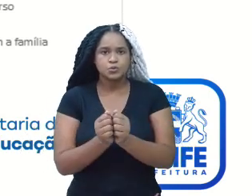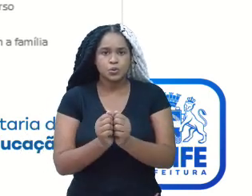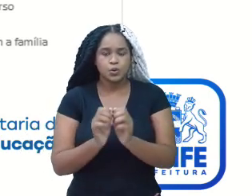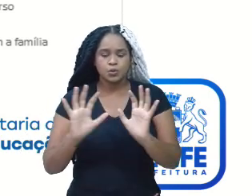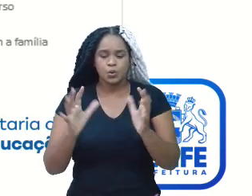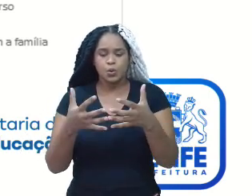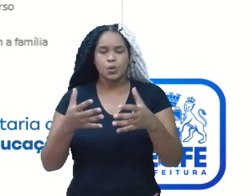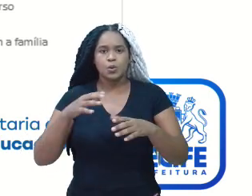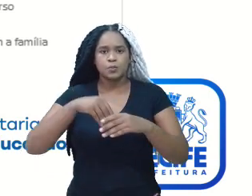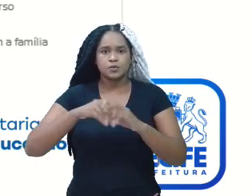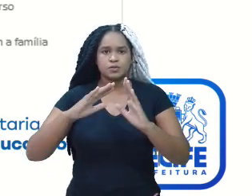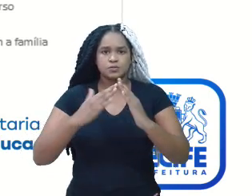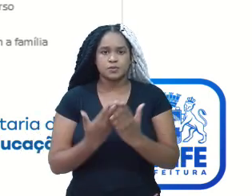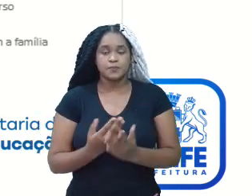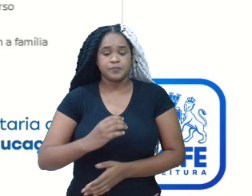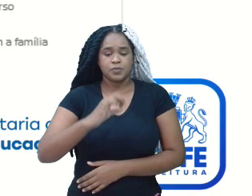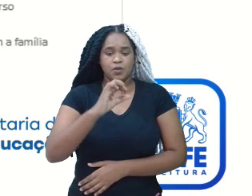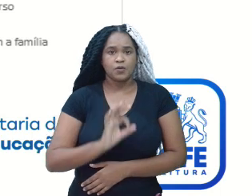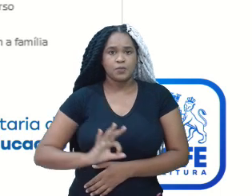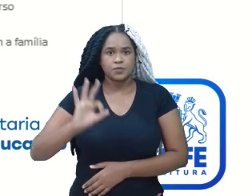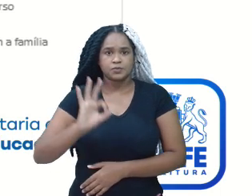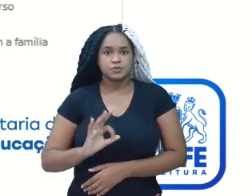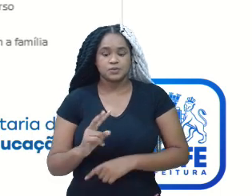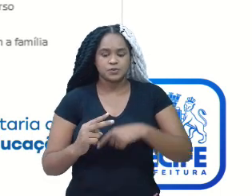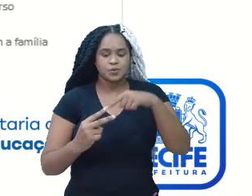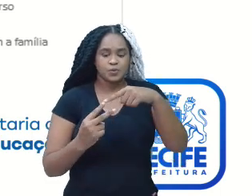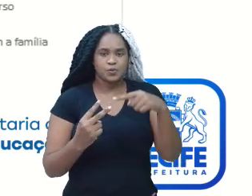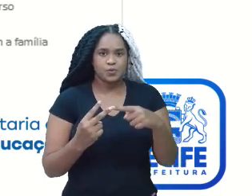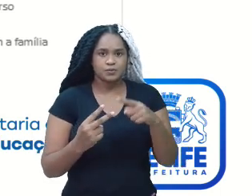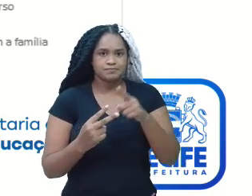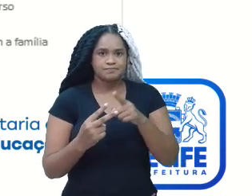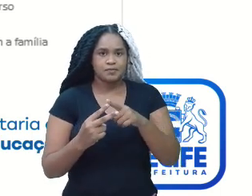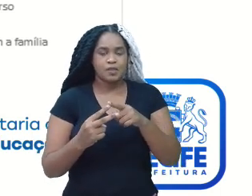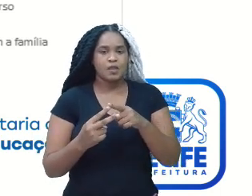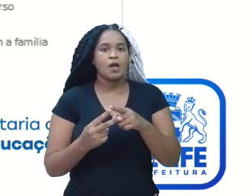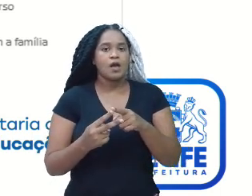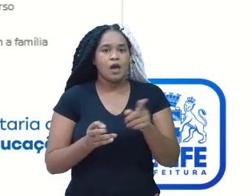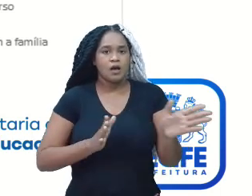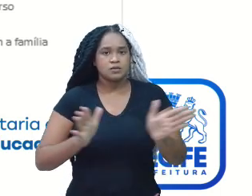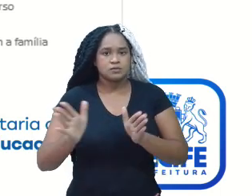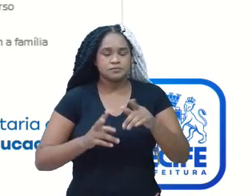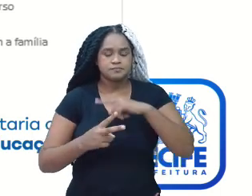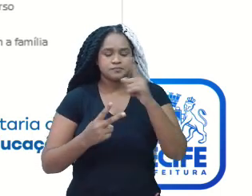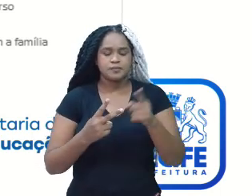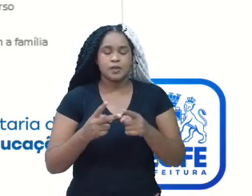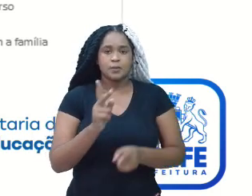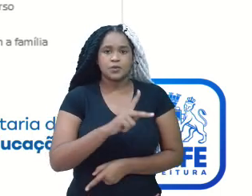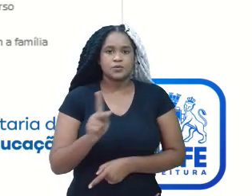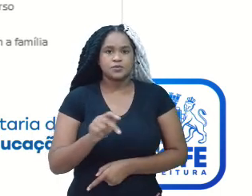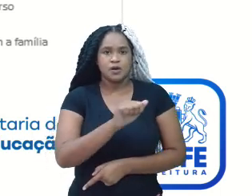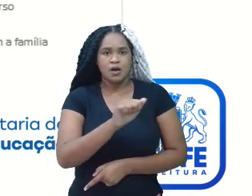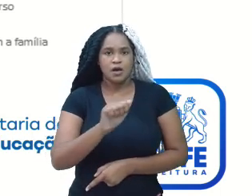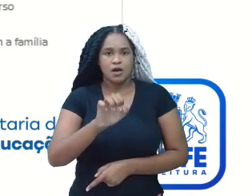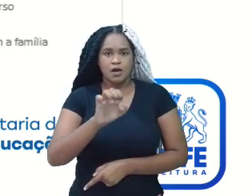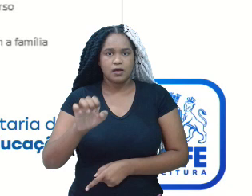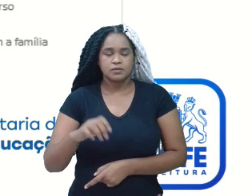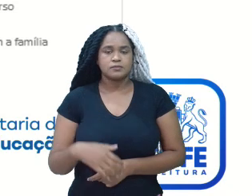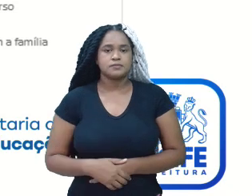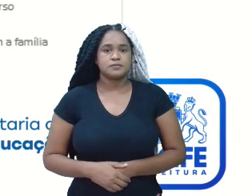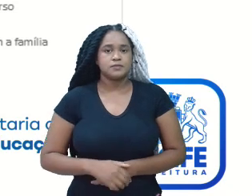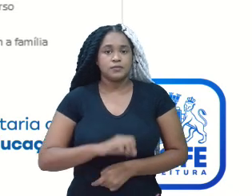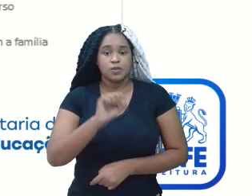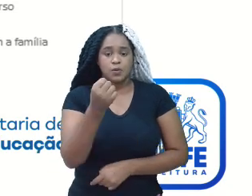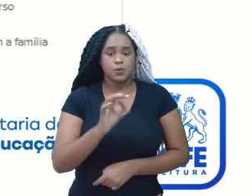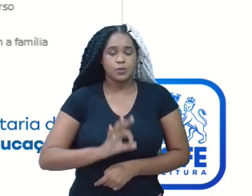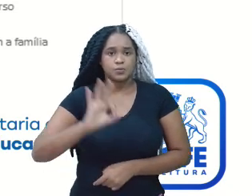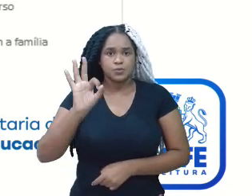Com 9% tivemos dois resultados: a acessibilidade e o professor do AE. Com